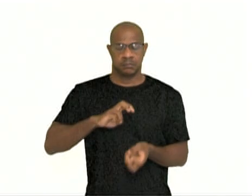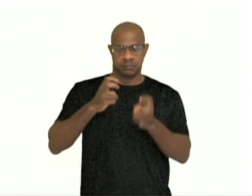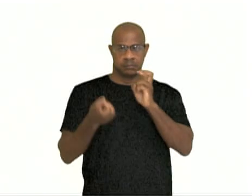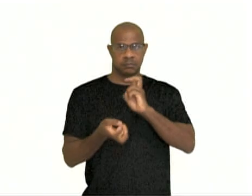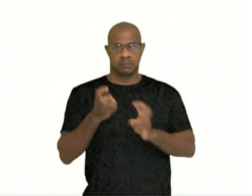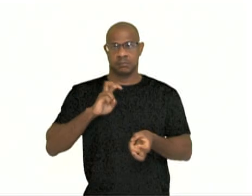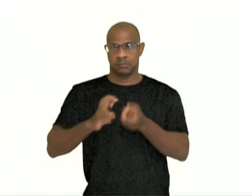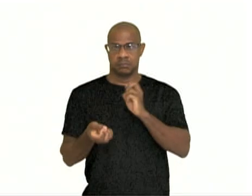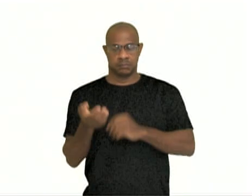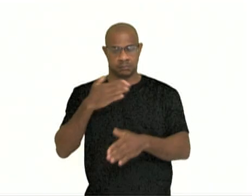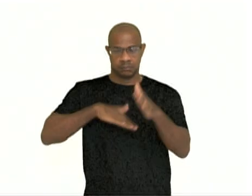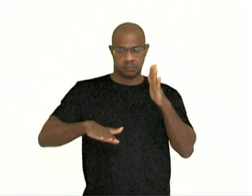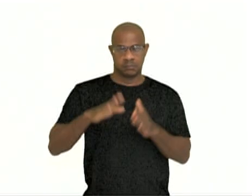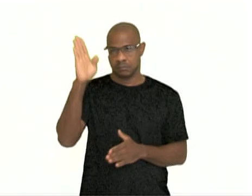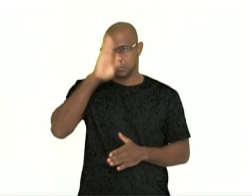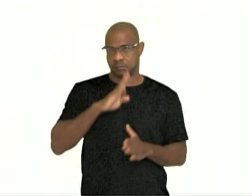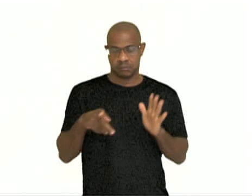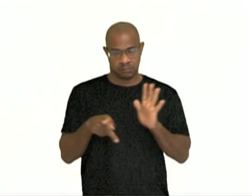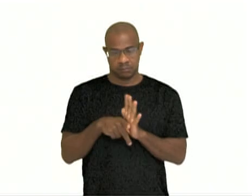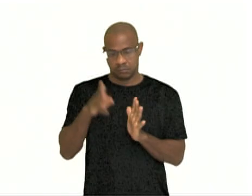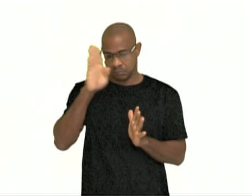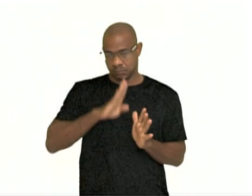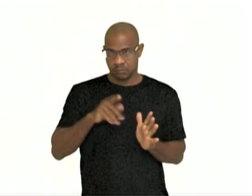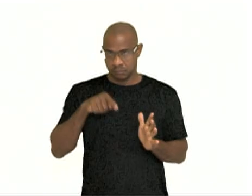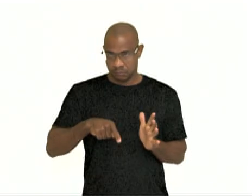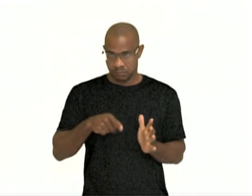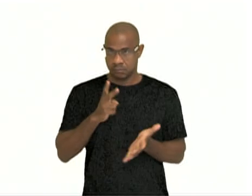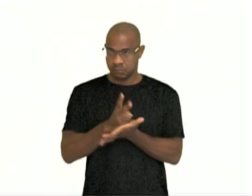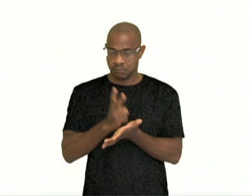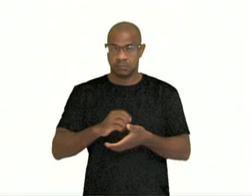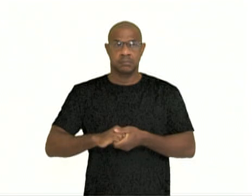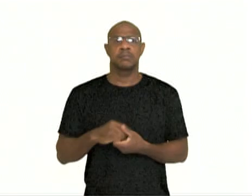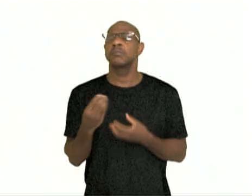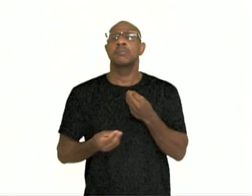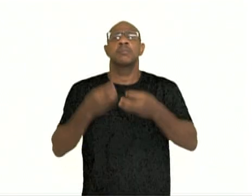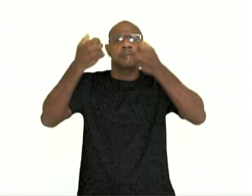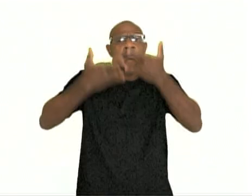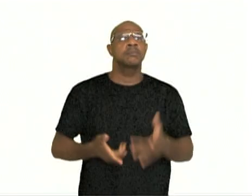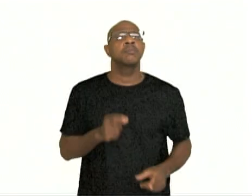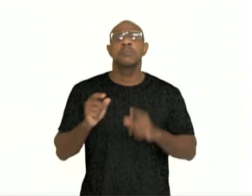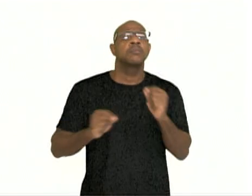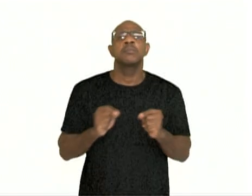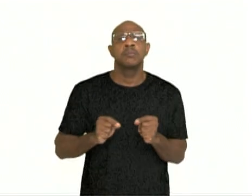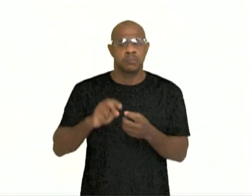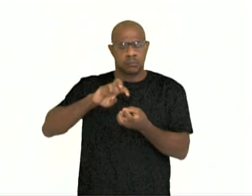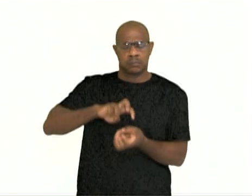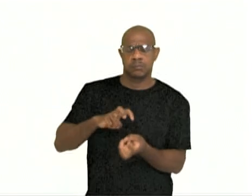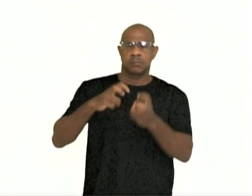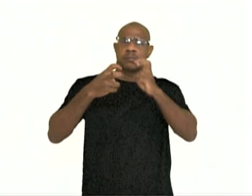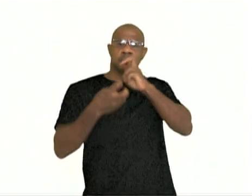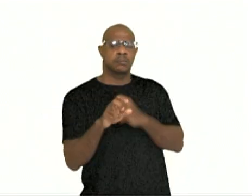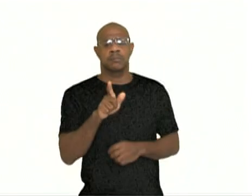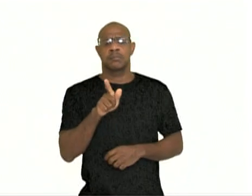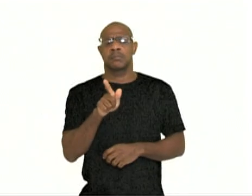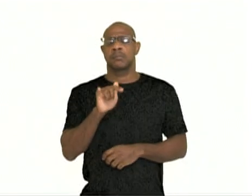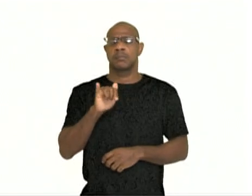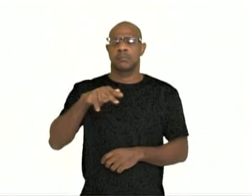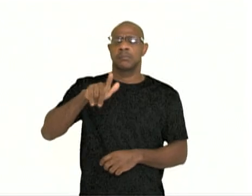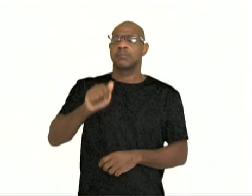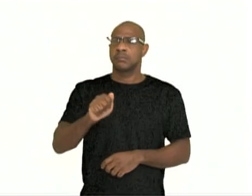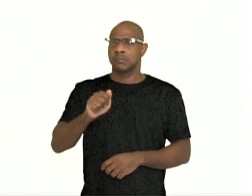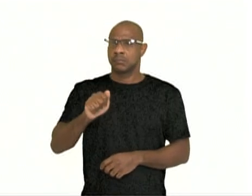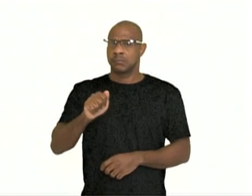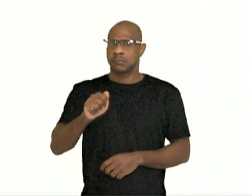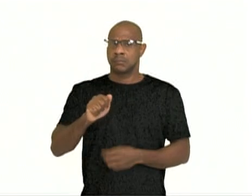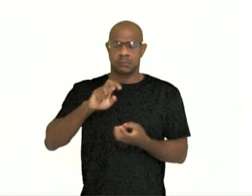luta genuinamente brasileira. Como podemos descrever a ginga na capoeira? Então, agora eu quero que faça